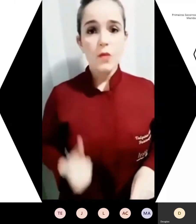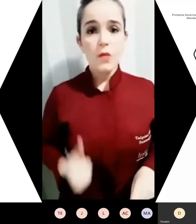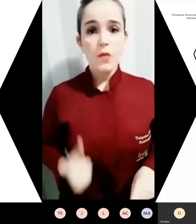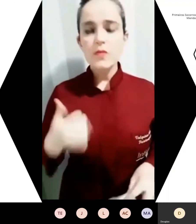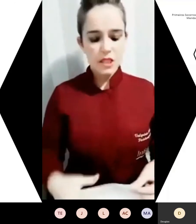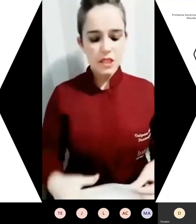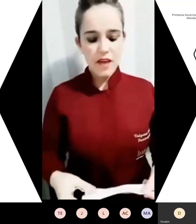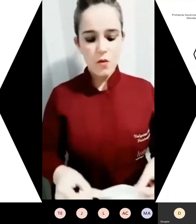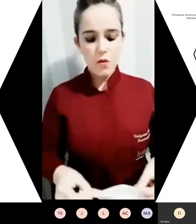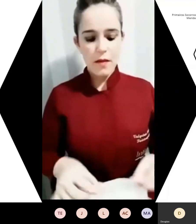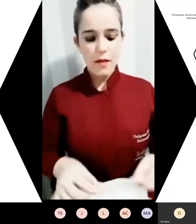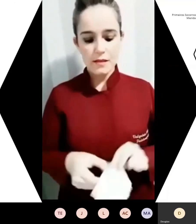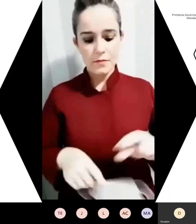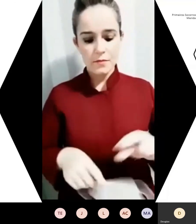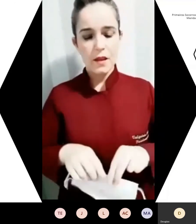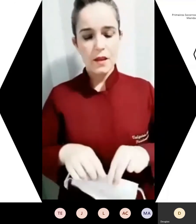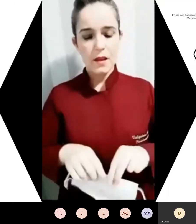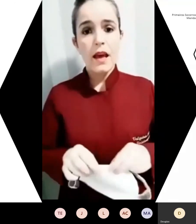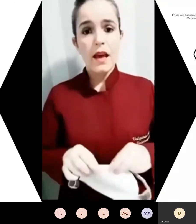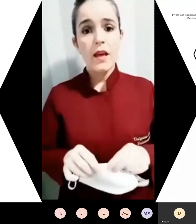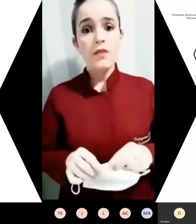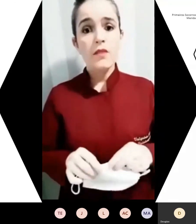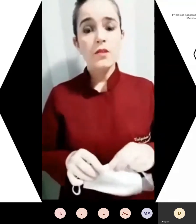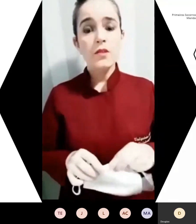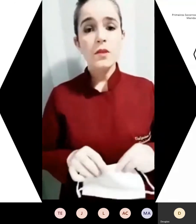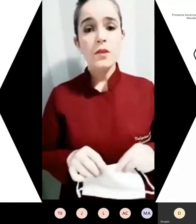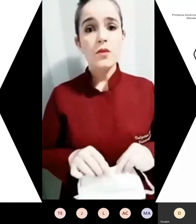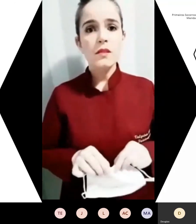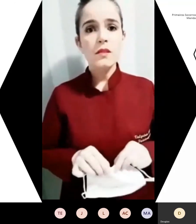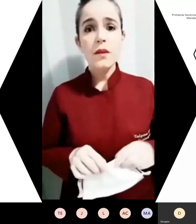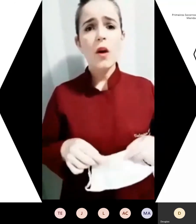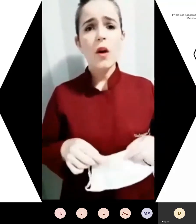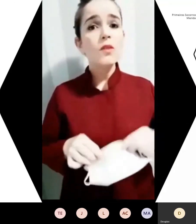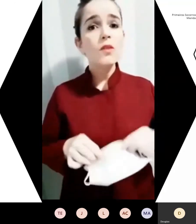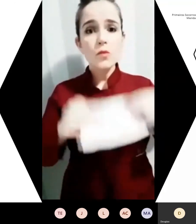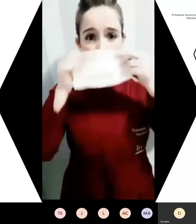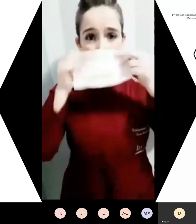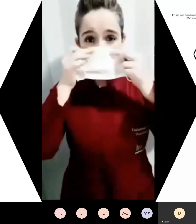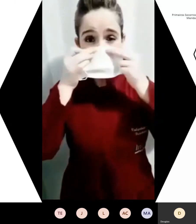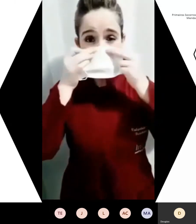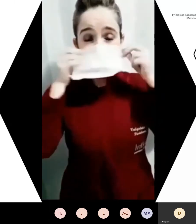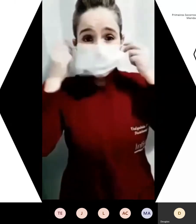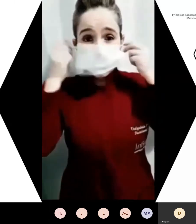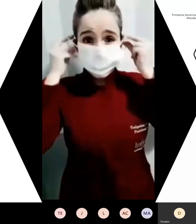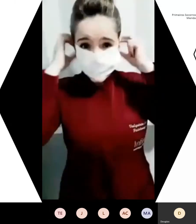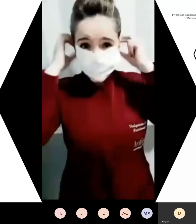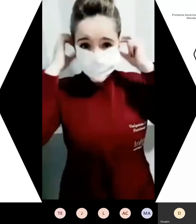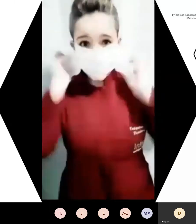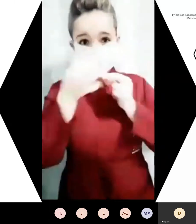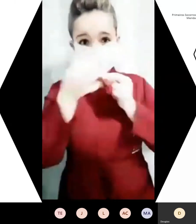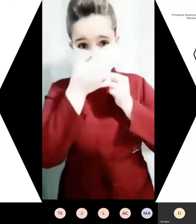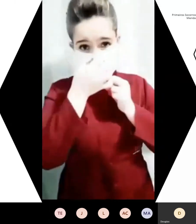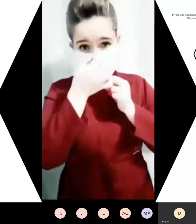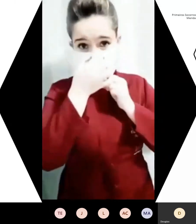a máscara, quando você tiver com a máscara, eu tenho visto as pessoas me colocando muito a mão no rosto. Então,